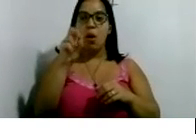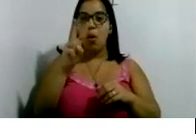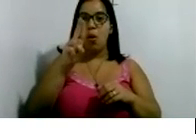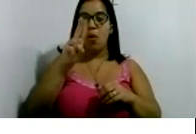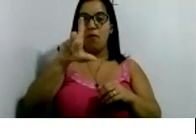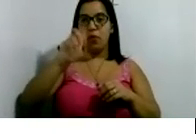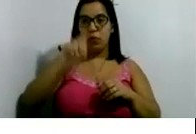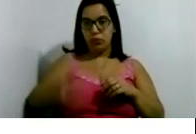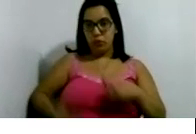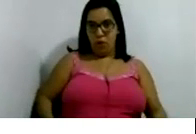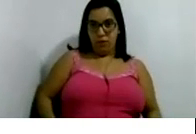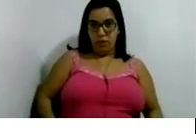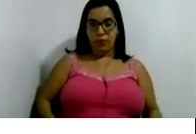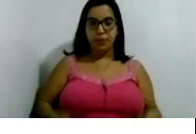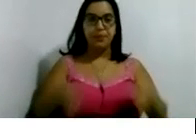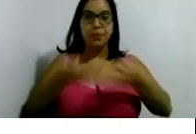óvulo.